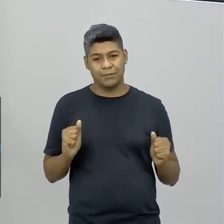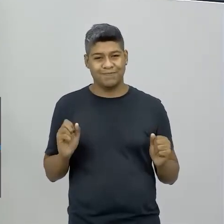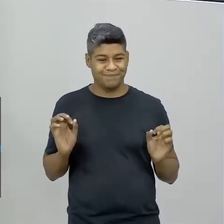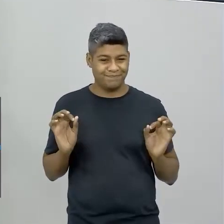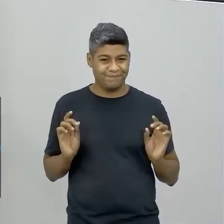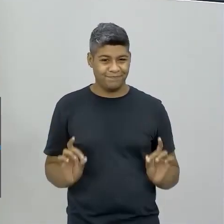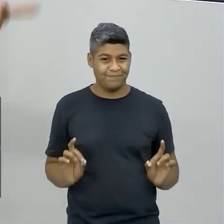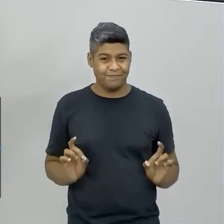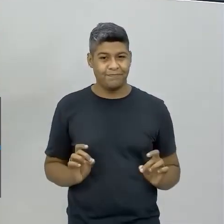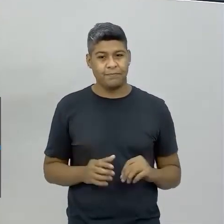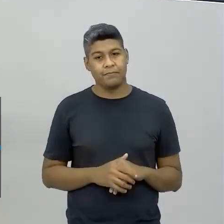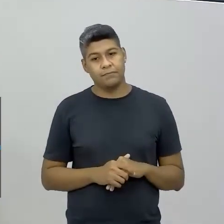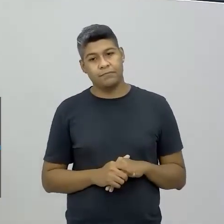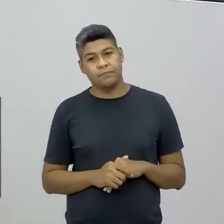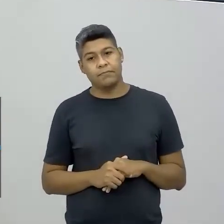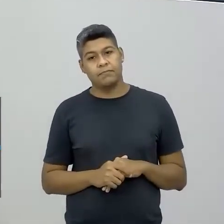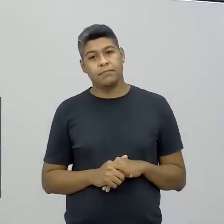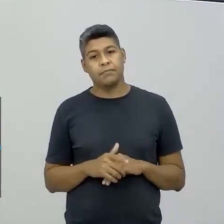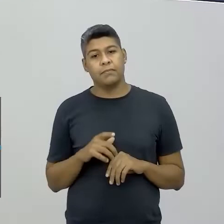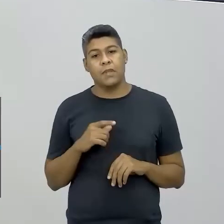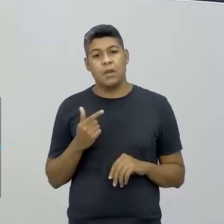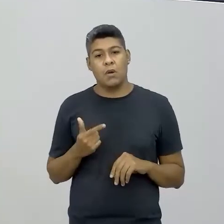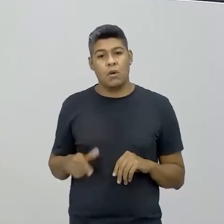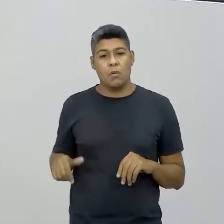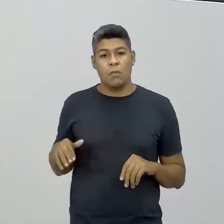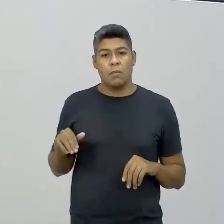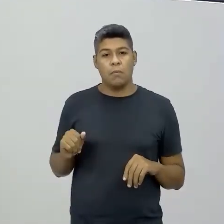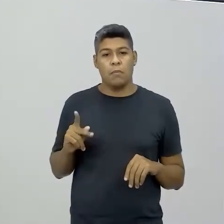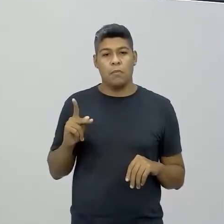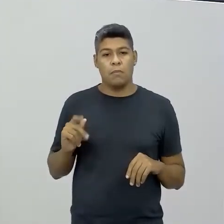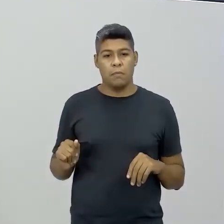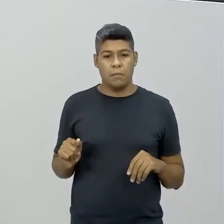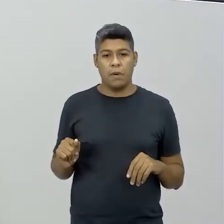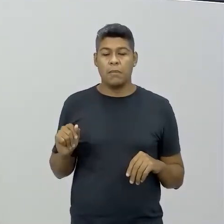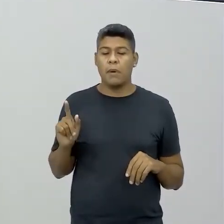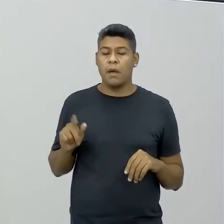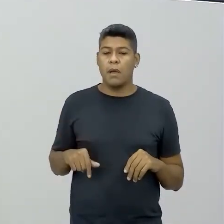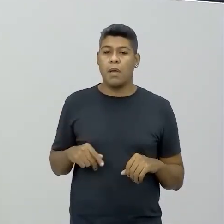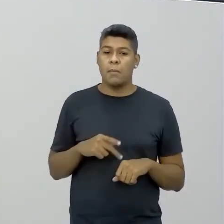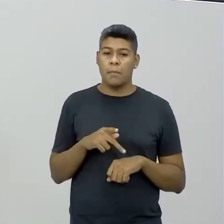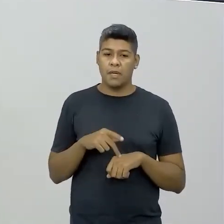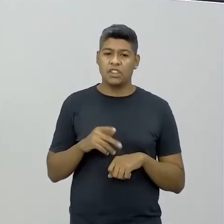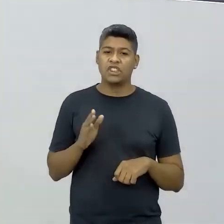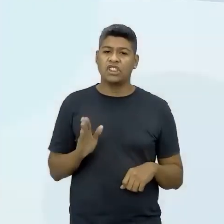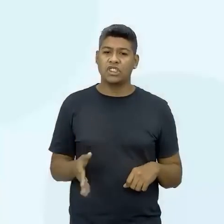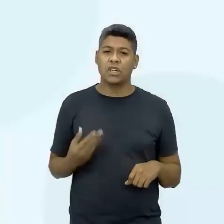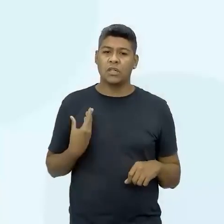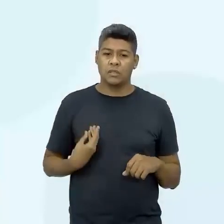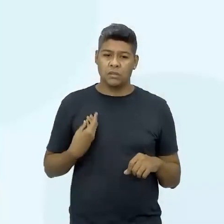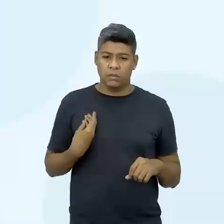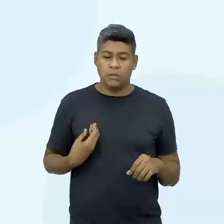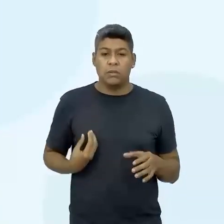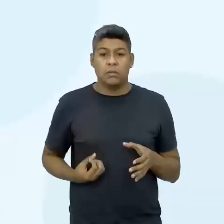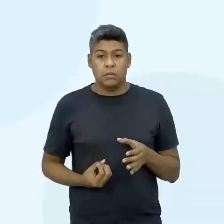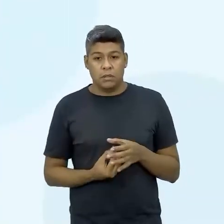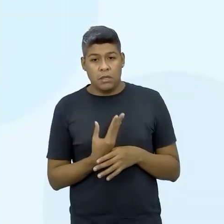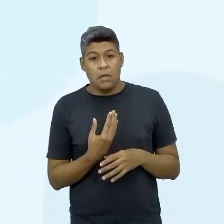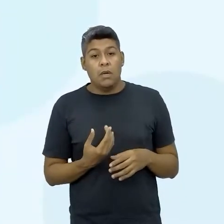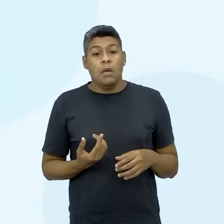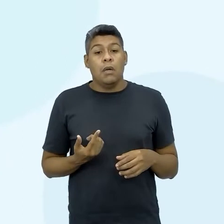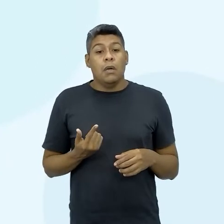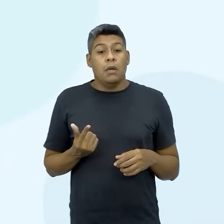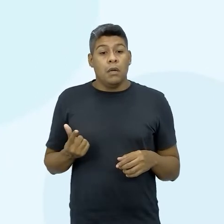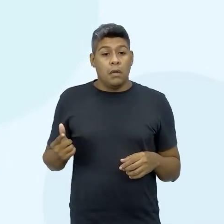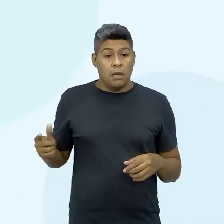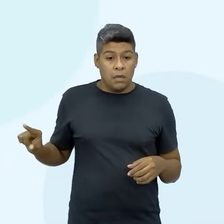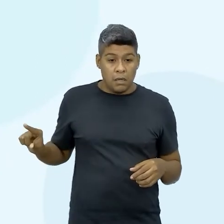tá bom? Agora a gente tem um outro mapa que eu vou mostrar para vocês, ó. Esses são os países que já estão operando, que já tem, mas